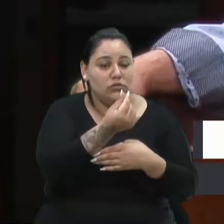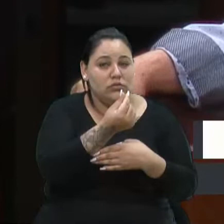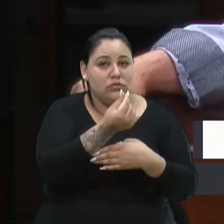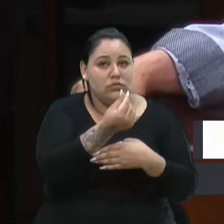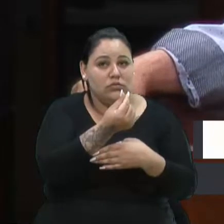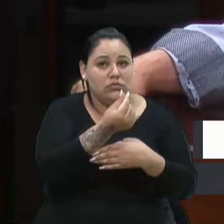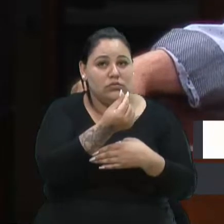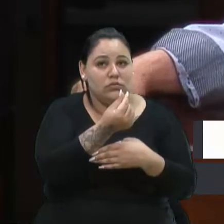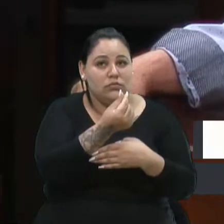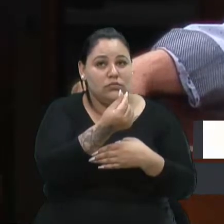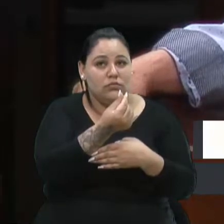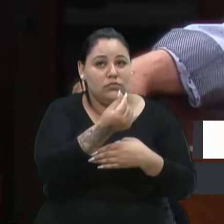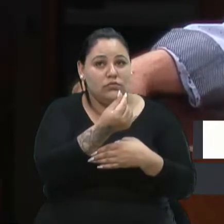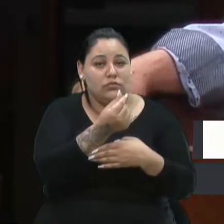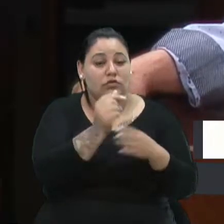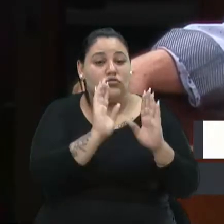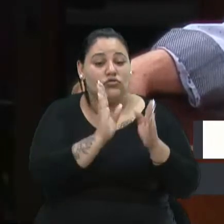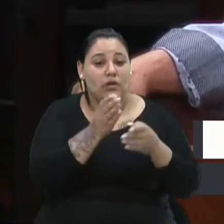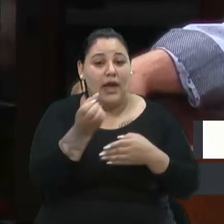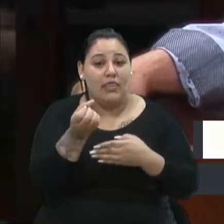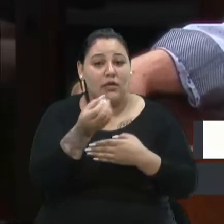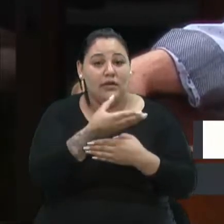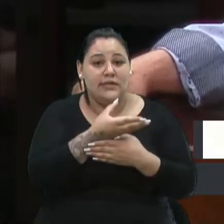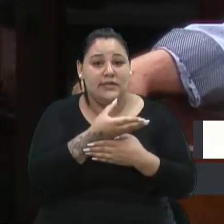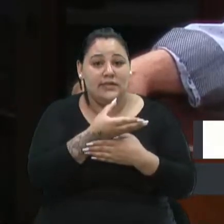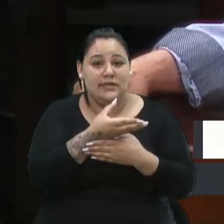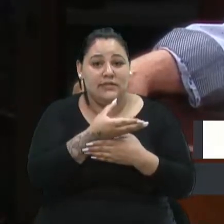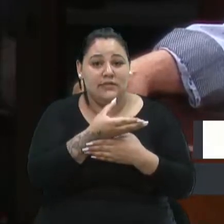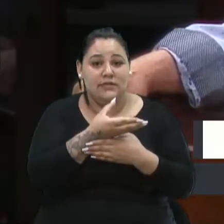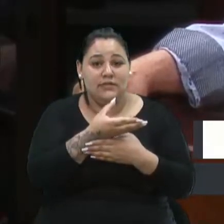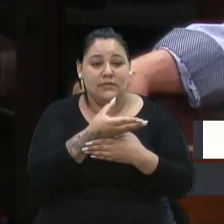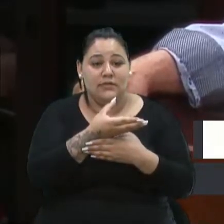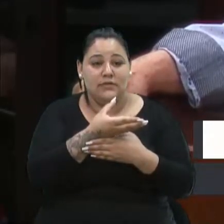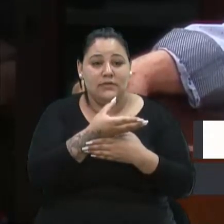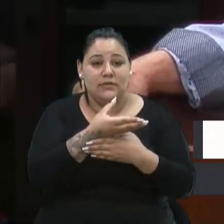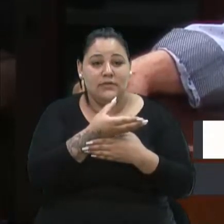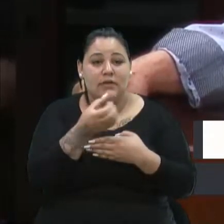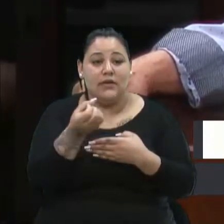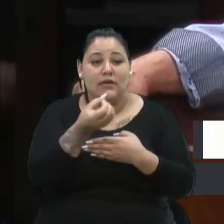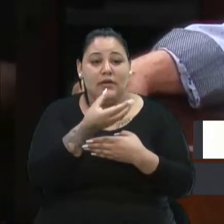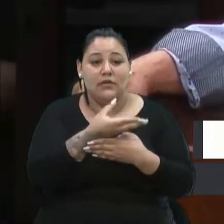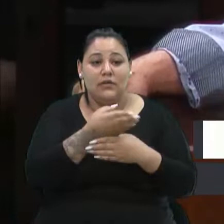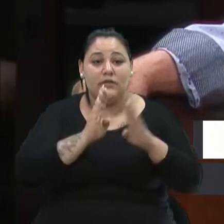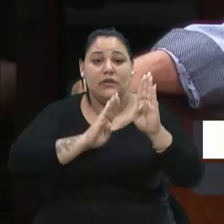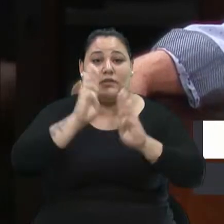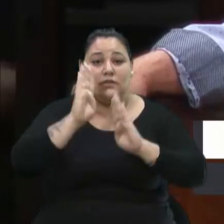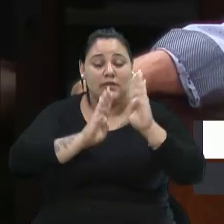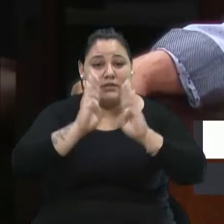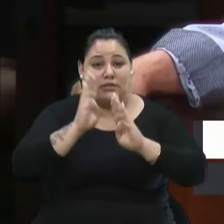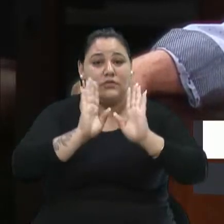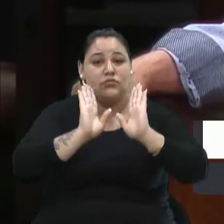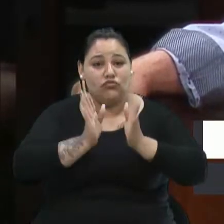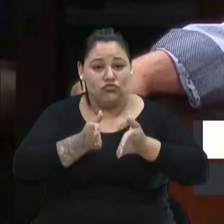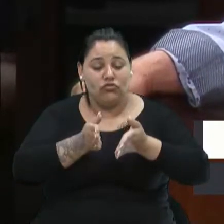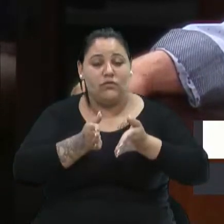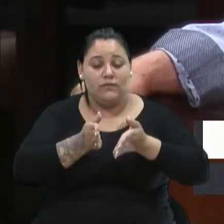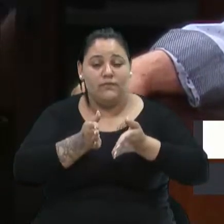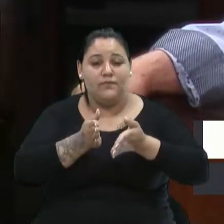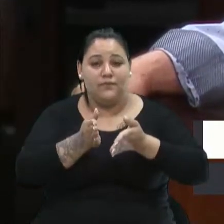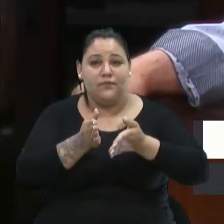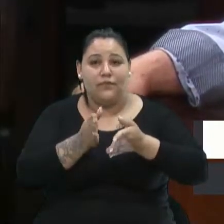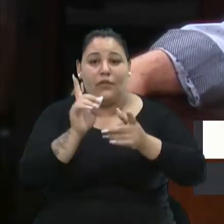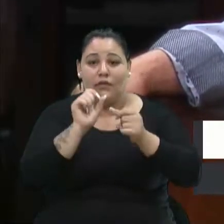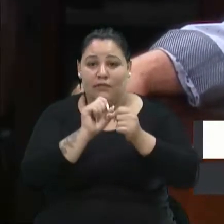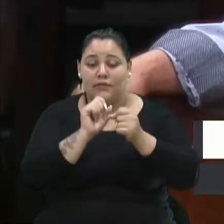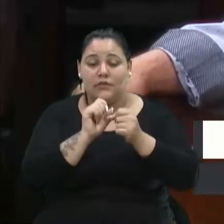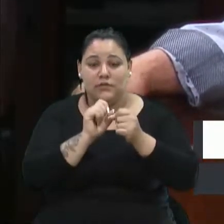adiantado, está já a nova licitação de uma troca muito grande de maquinário. Então, virá só